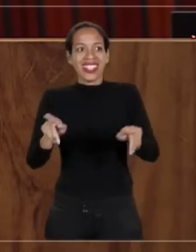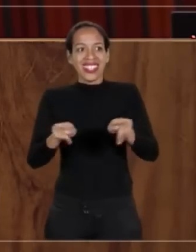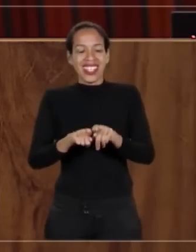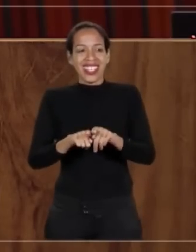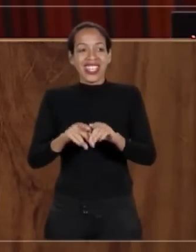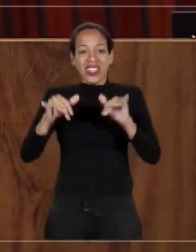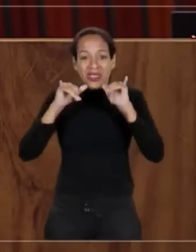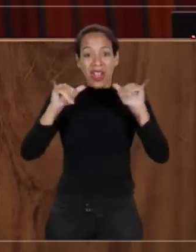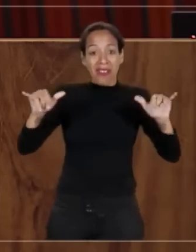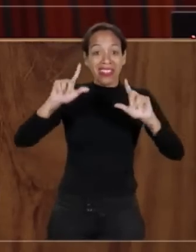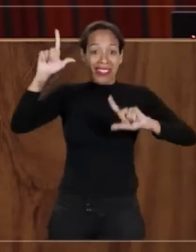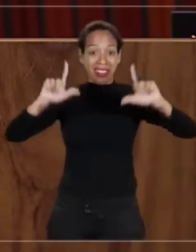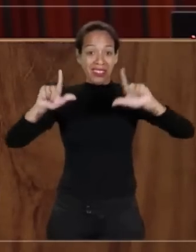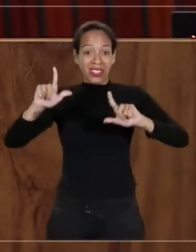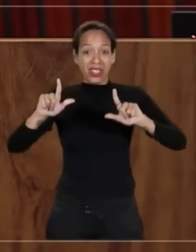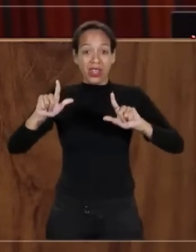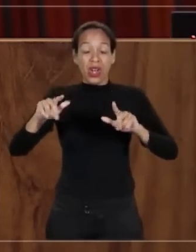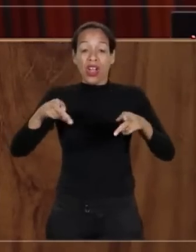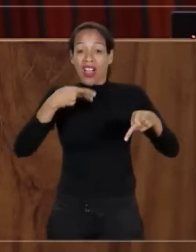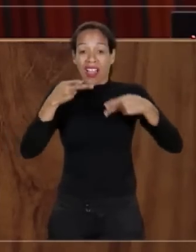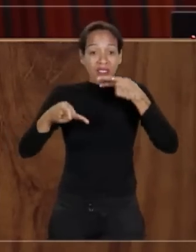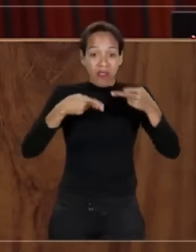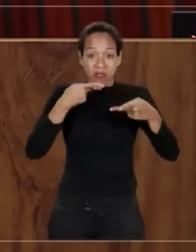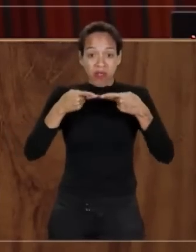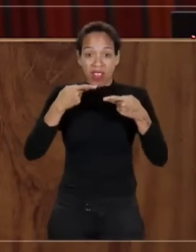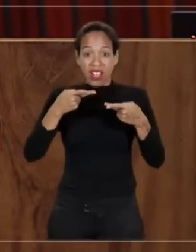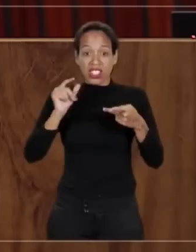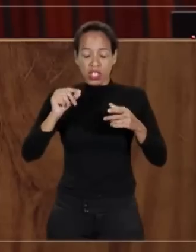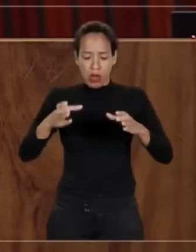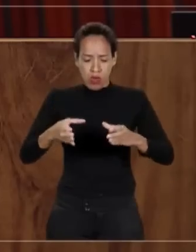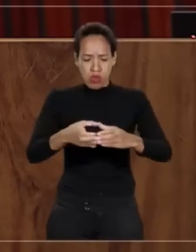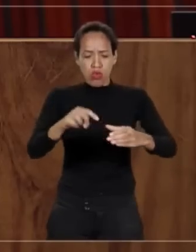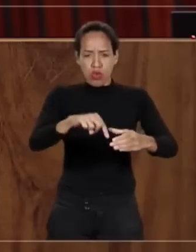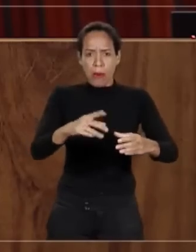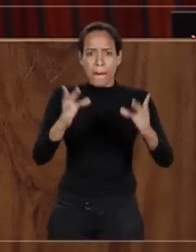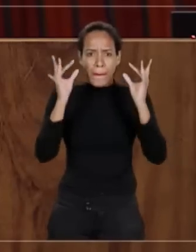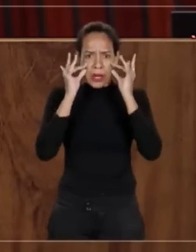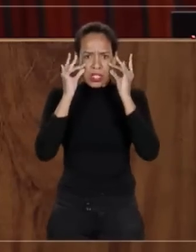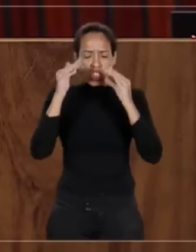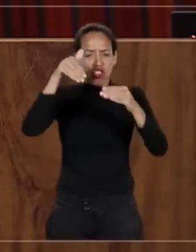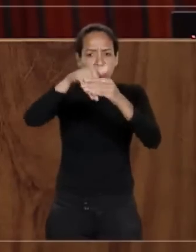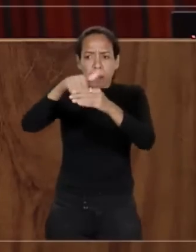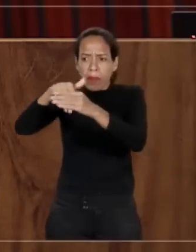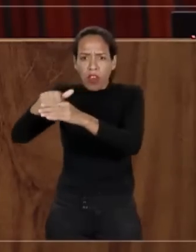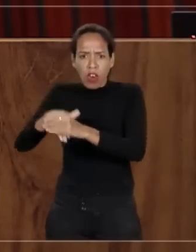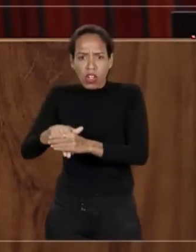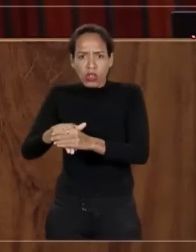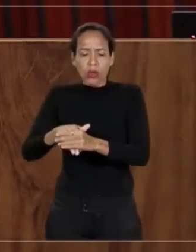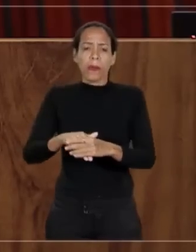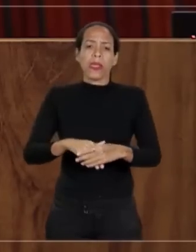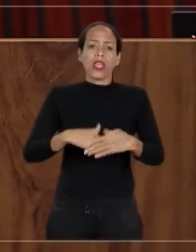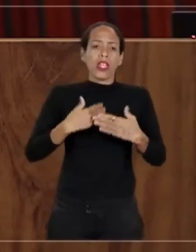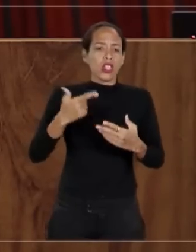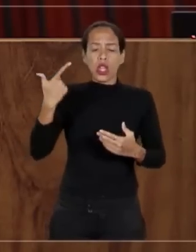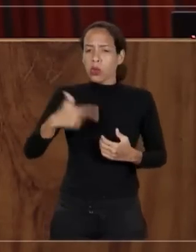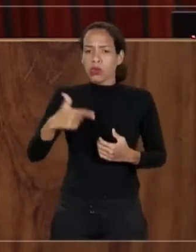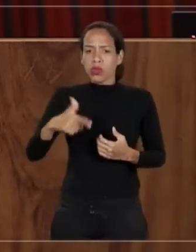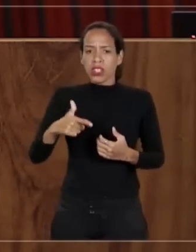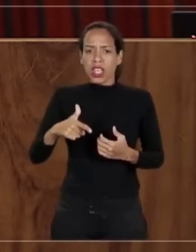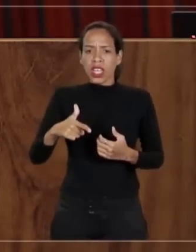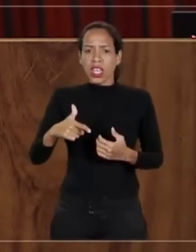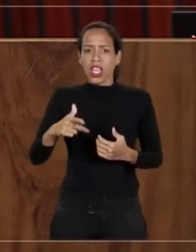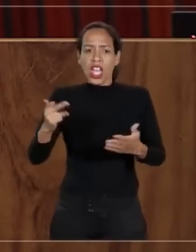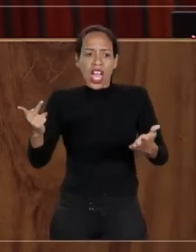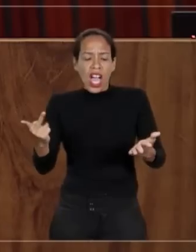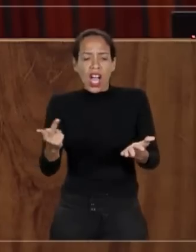eleitoral ou de outro discurso não ser proferido para uma plateia presencial de eleitoras e eleitores não abala a